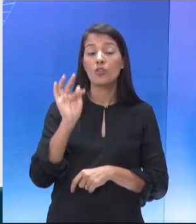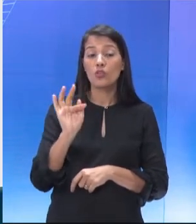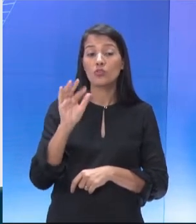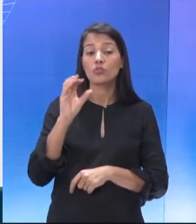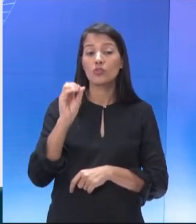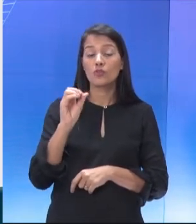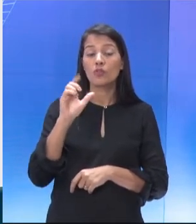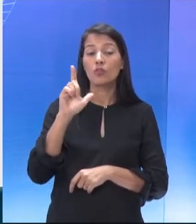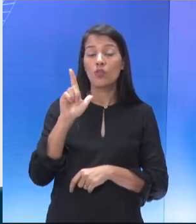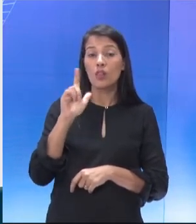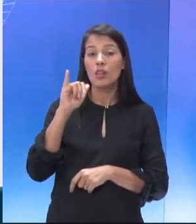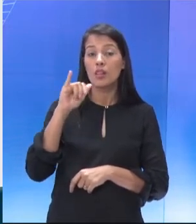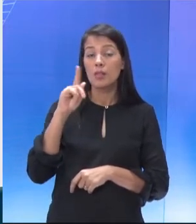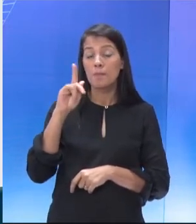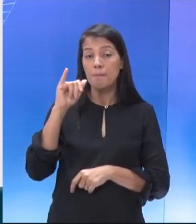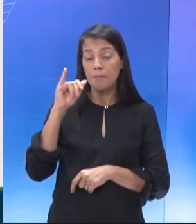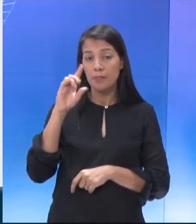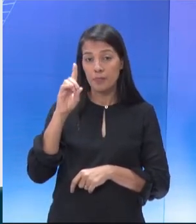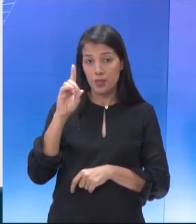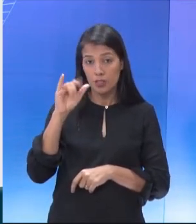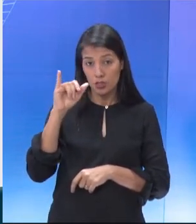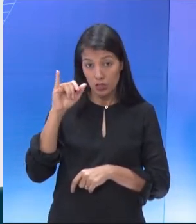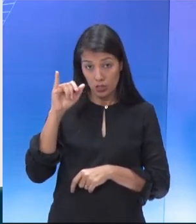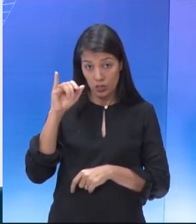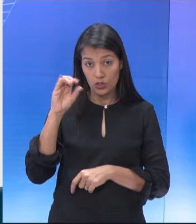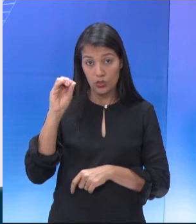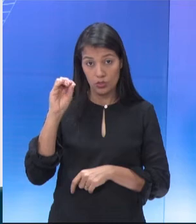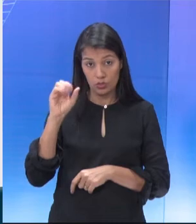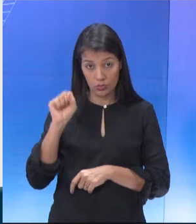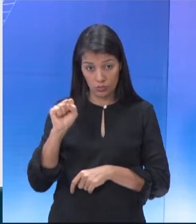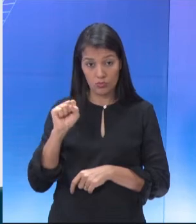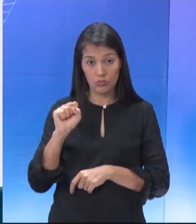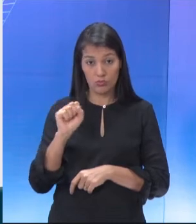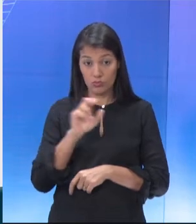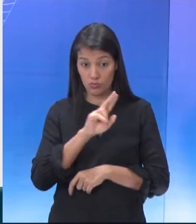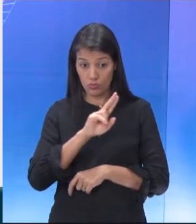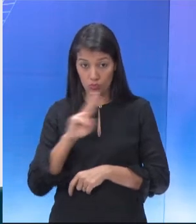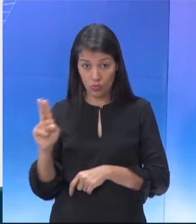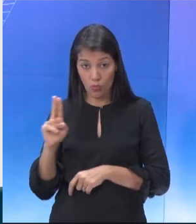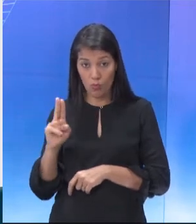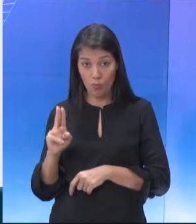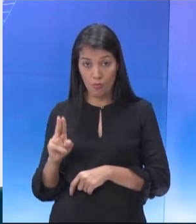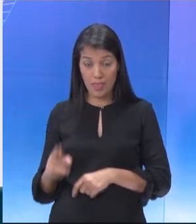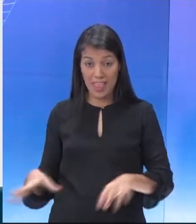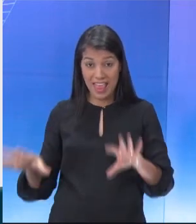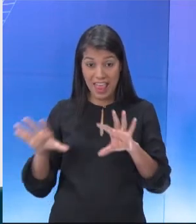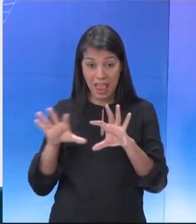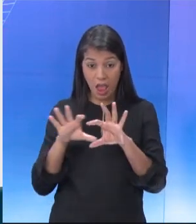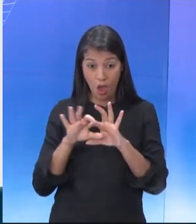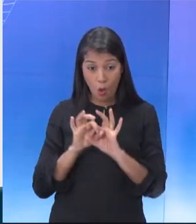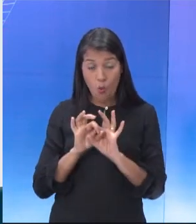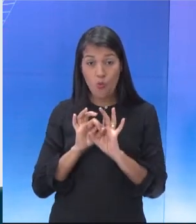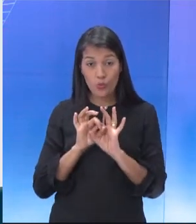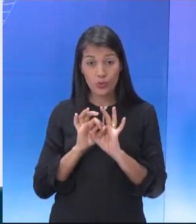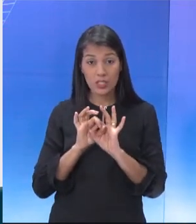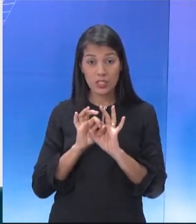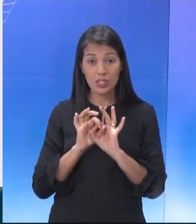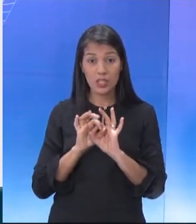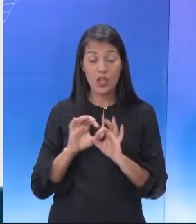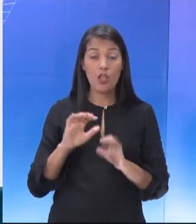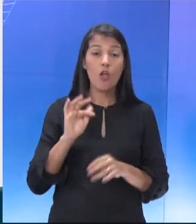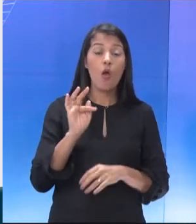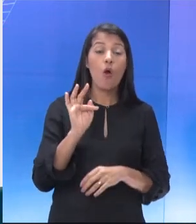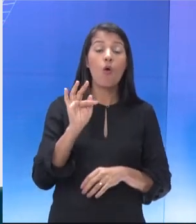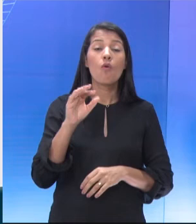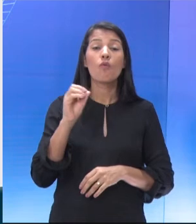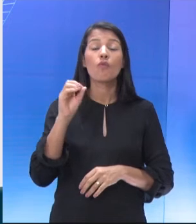de fósforo, não é isso? Lipídios. Então aí eu tenho a junção dos fósforos com os lipídios para formar a